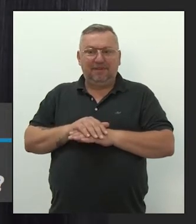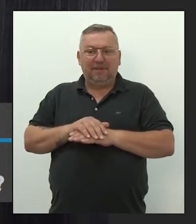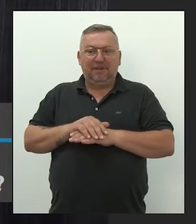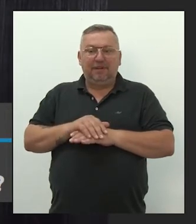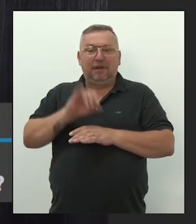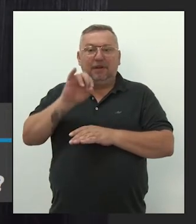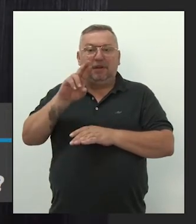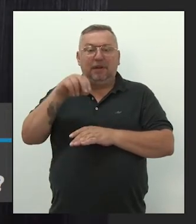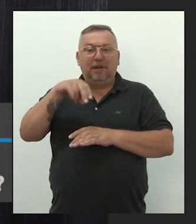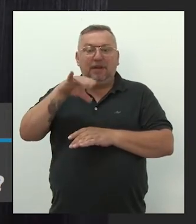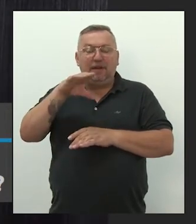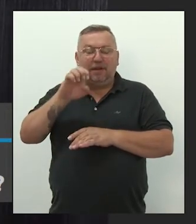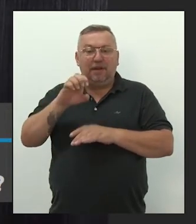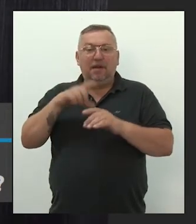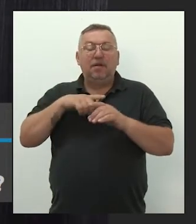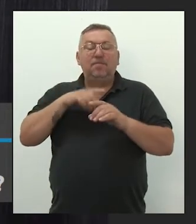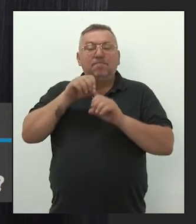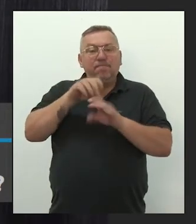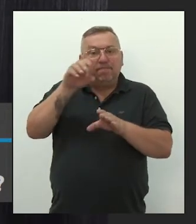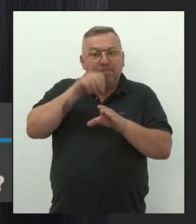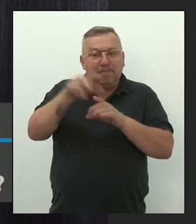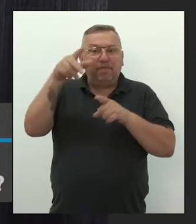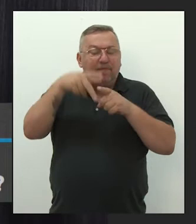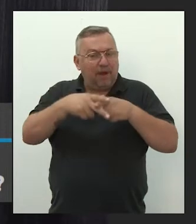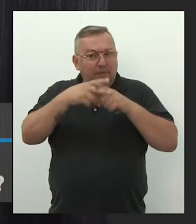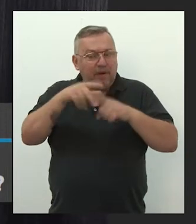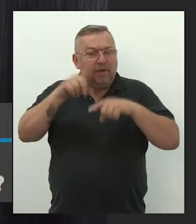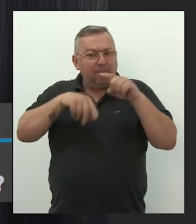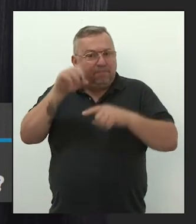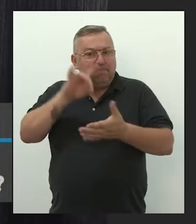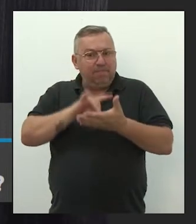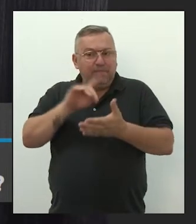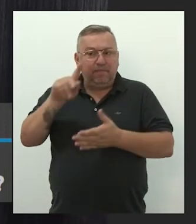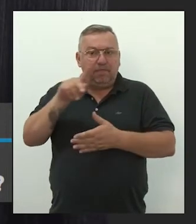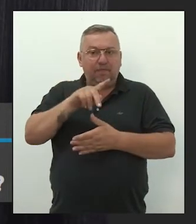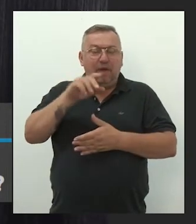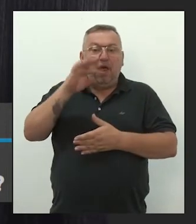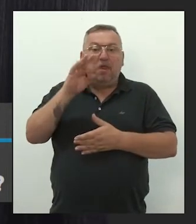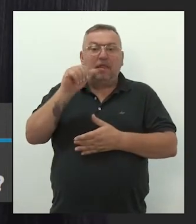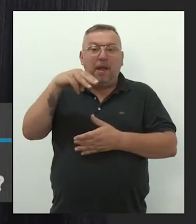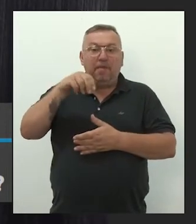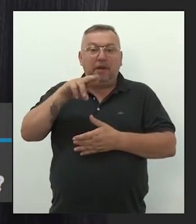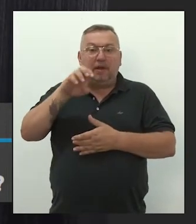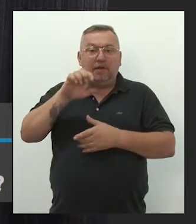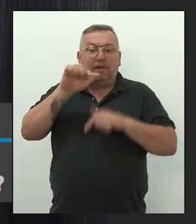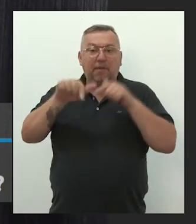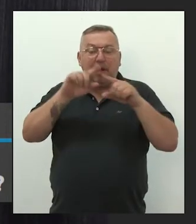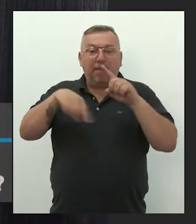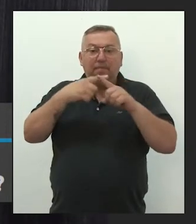Elise, dicas de ferramentas e materiais concretos. A professora Tamires, trabalhar o mais